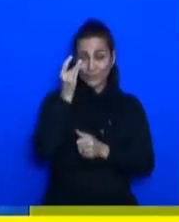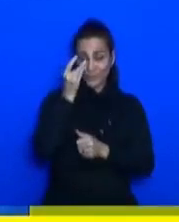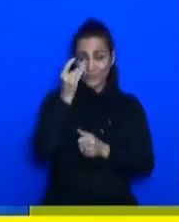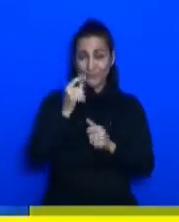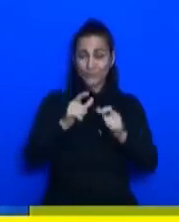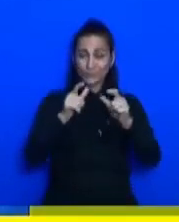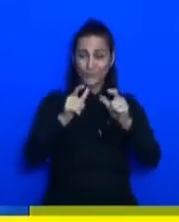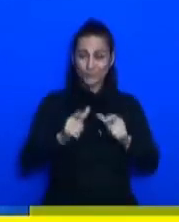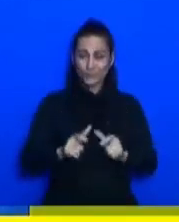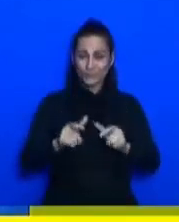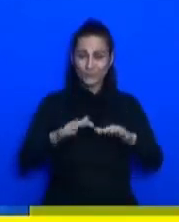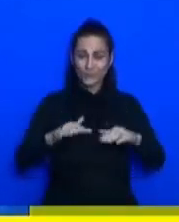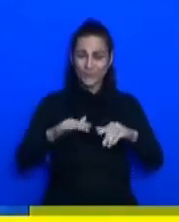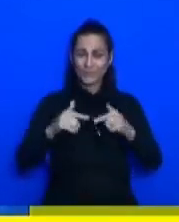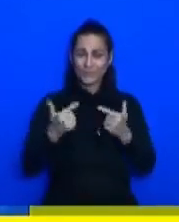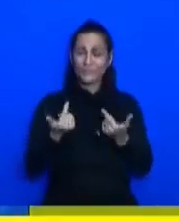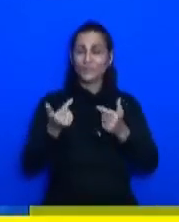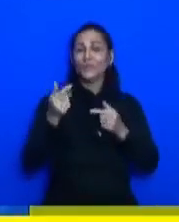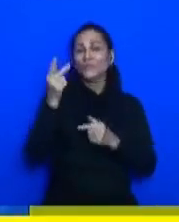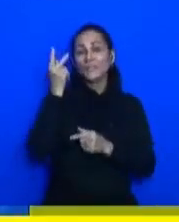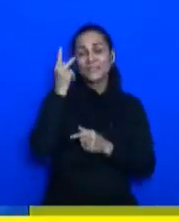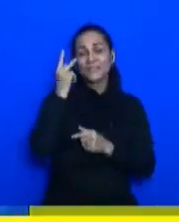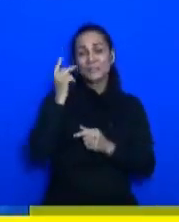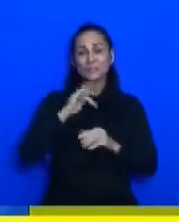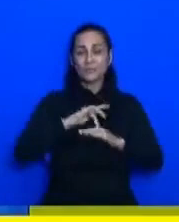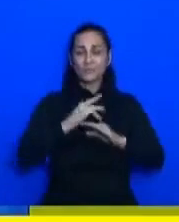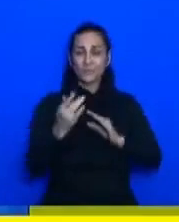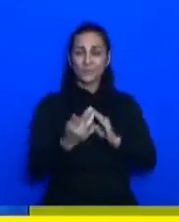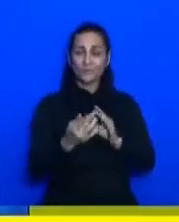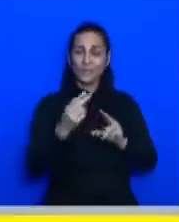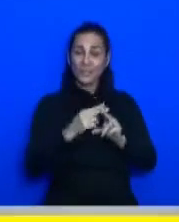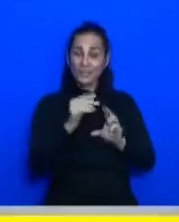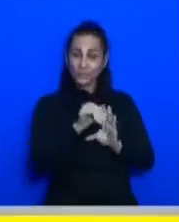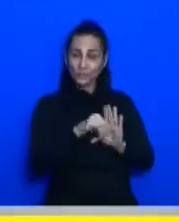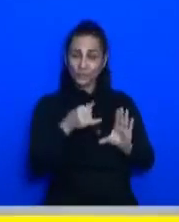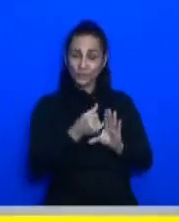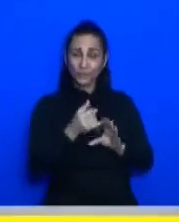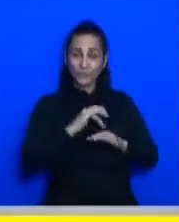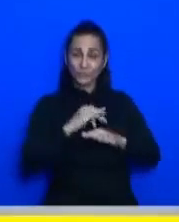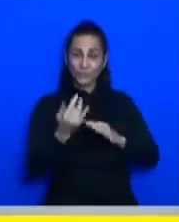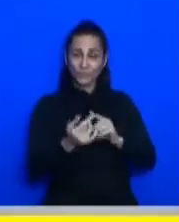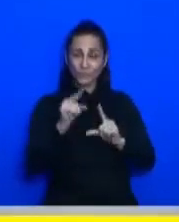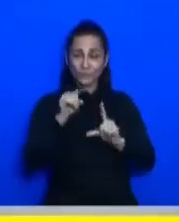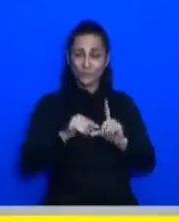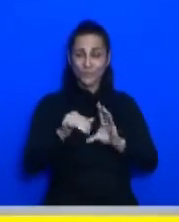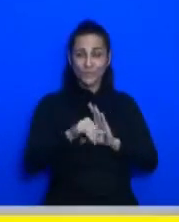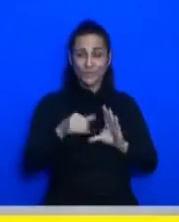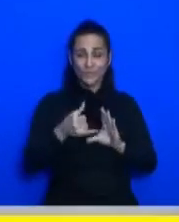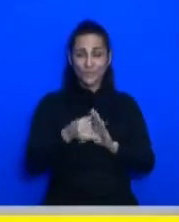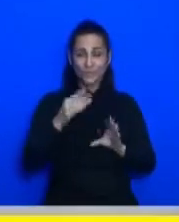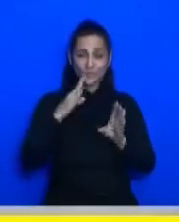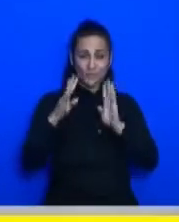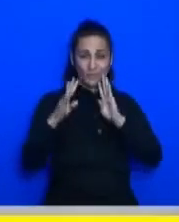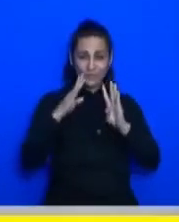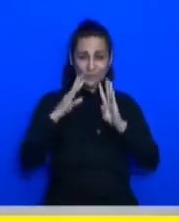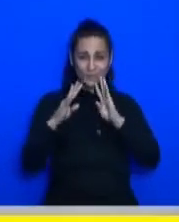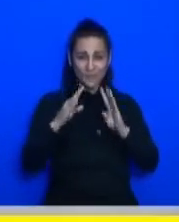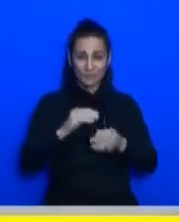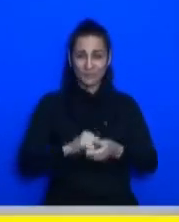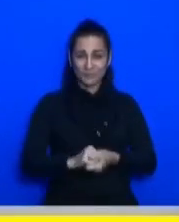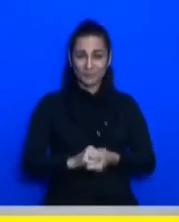vivo, direto aqui do Espaço da Sorte, em São Paulo, por meio do canal da Caixa no YouTube, dos perfis da Rede TV no YouTube e no